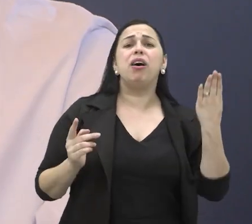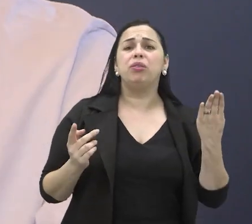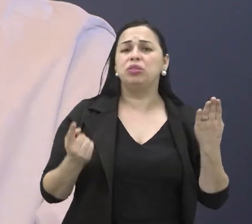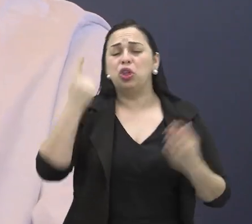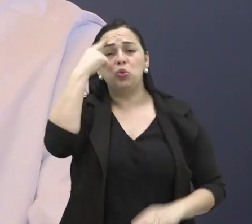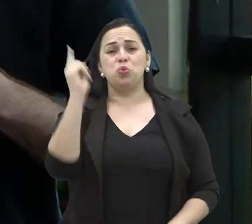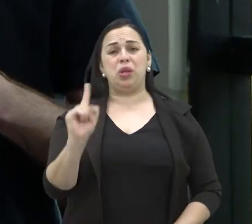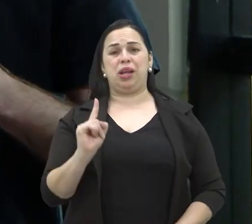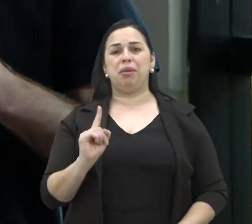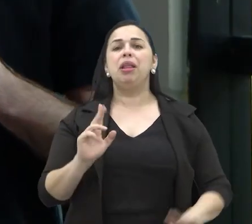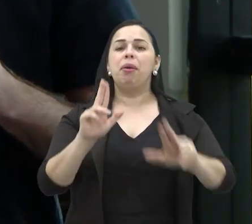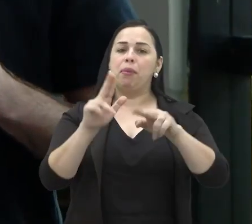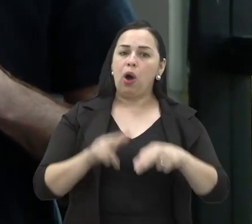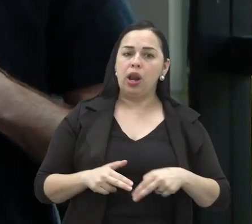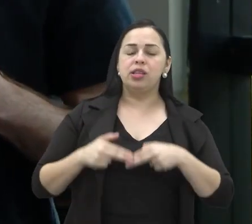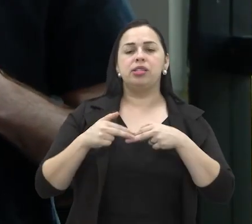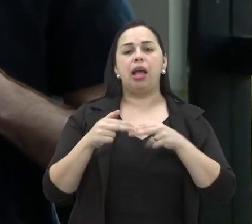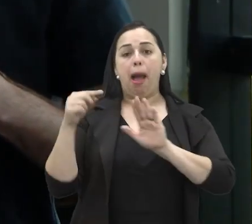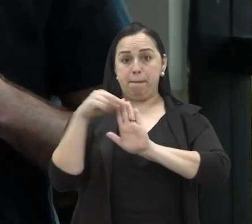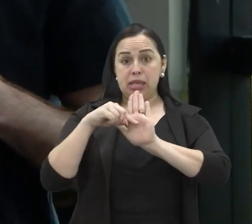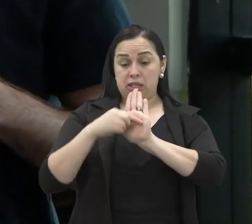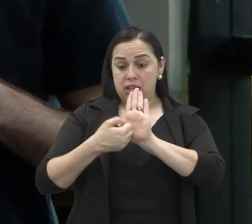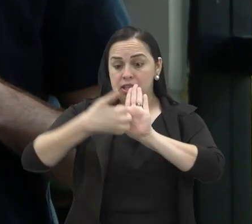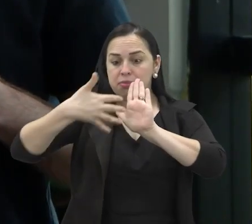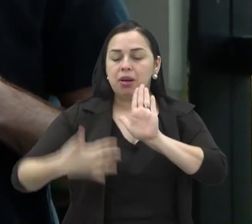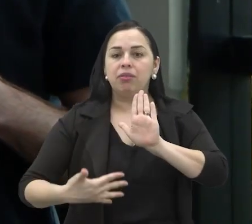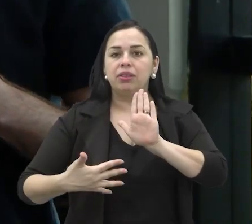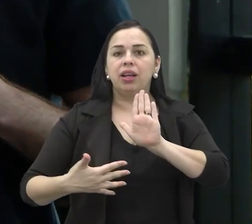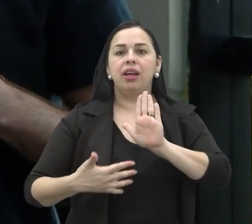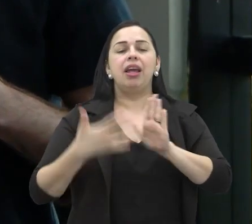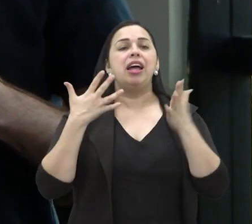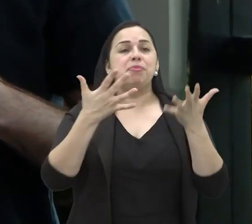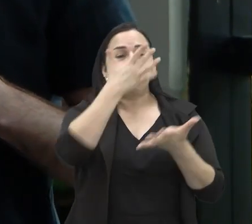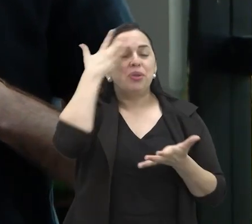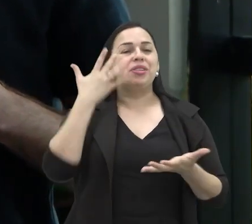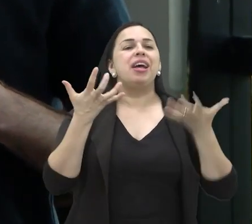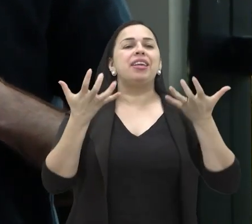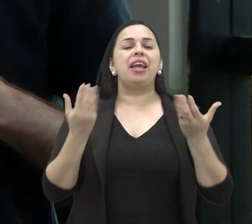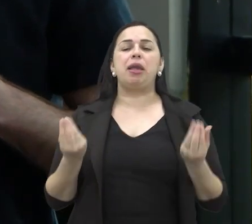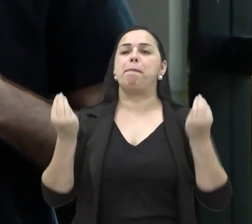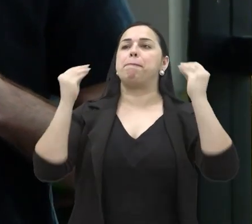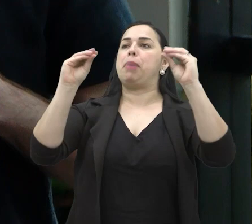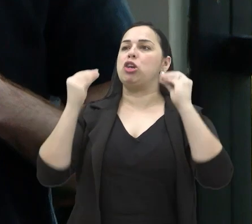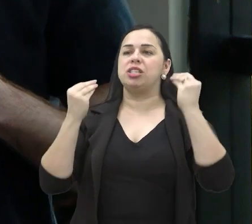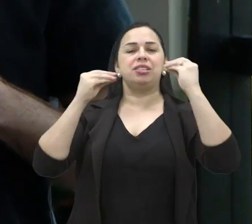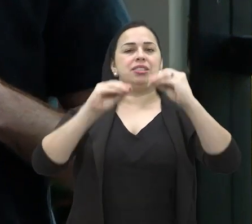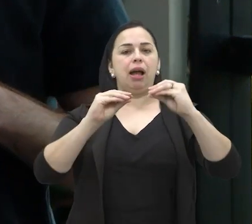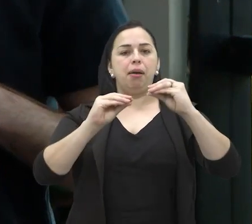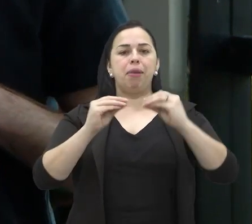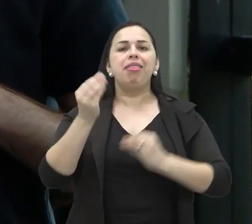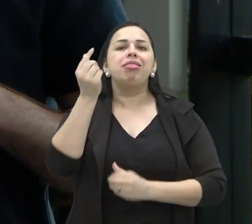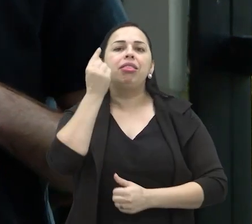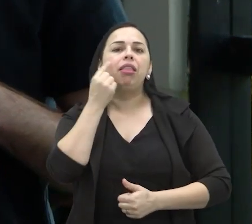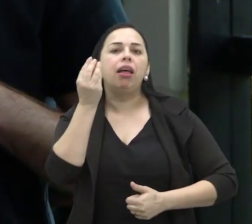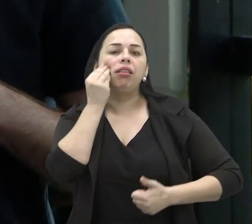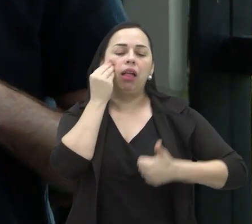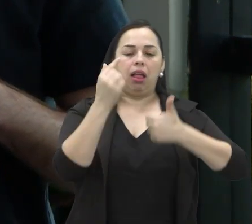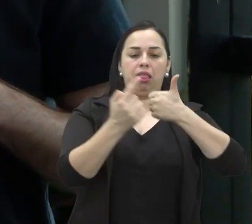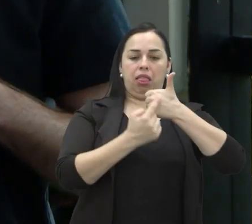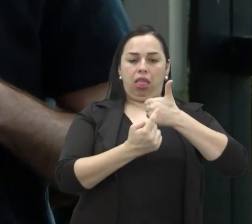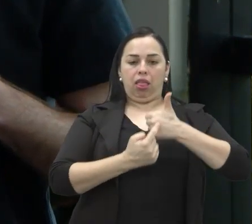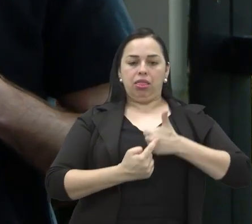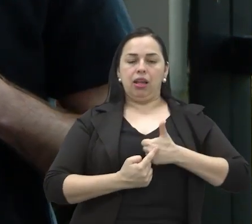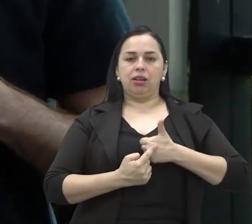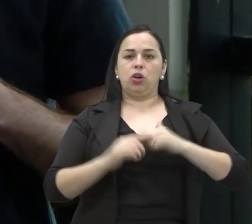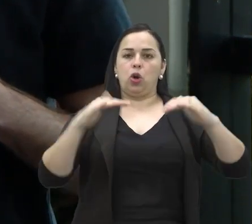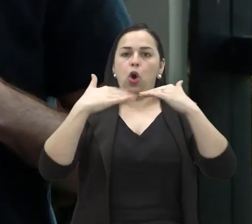que é fictício. Outro problema levantado pela pesquisa é a busca por validação. Cerca de 40% dos